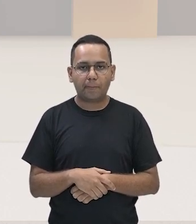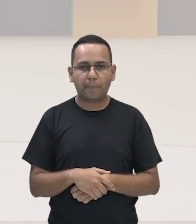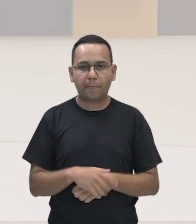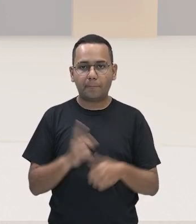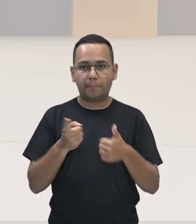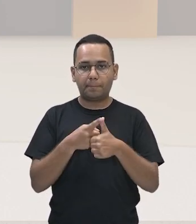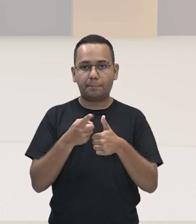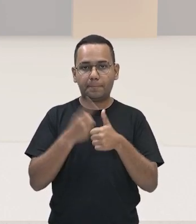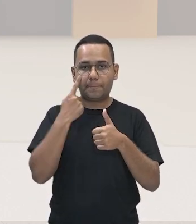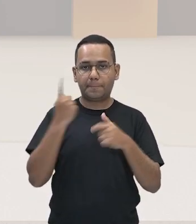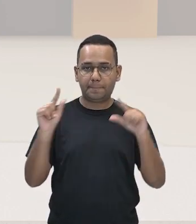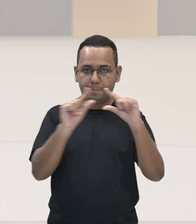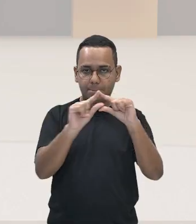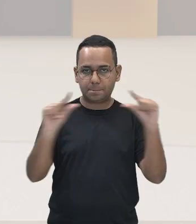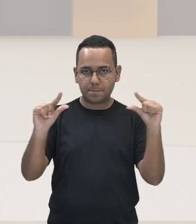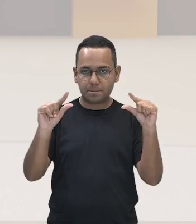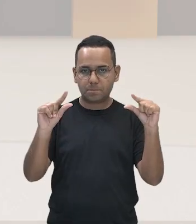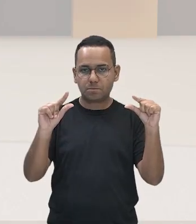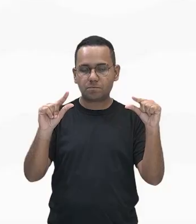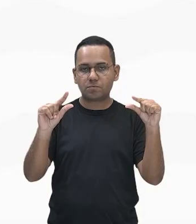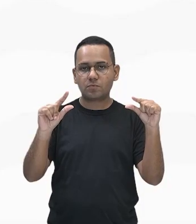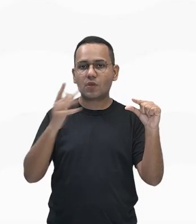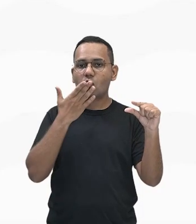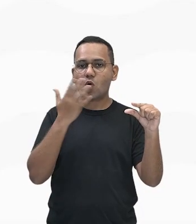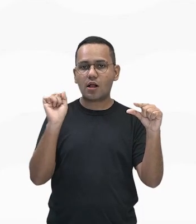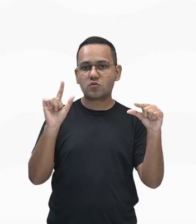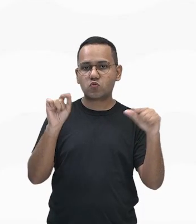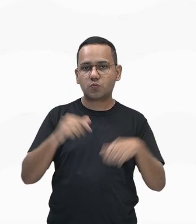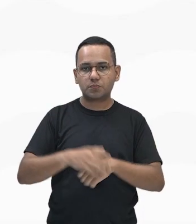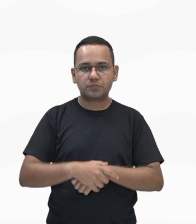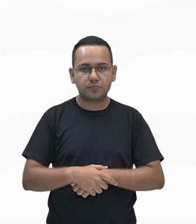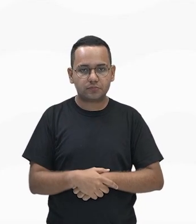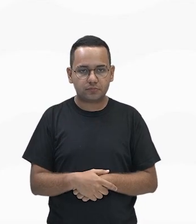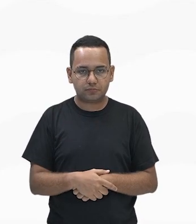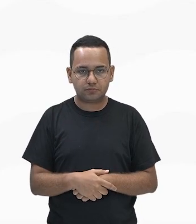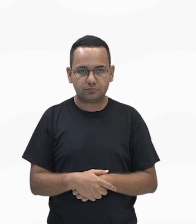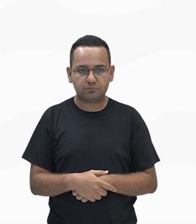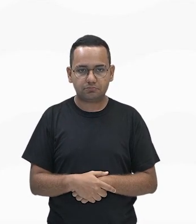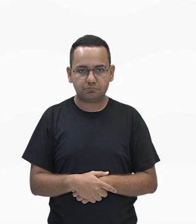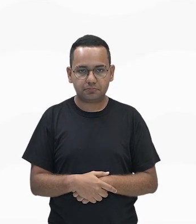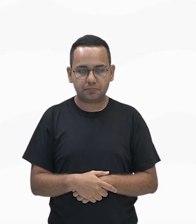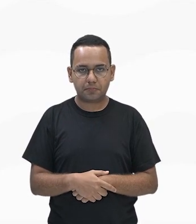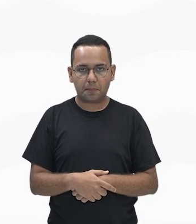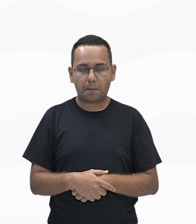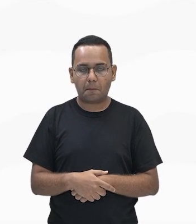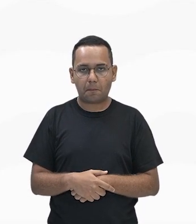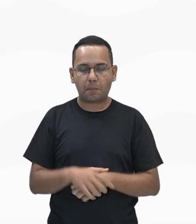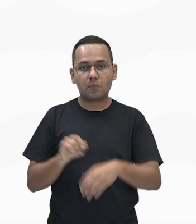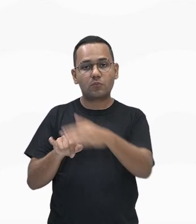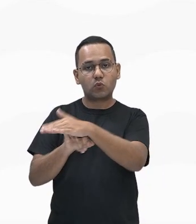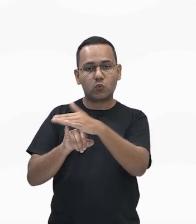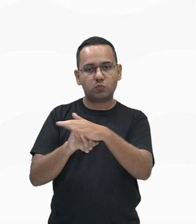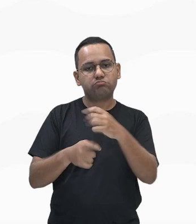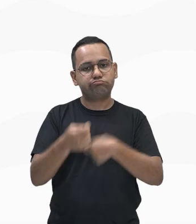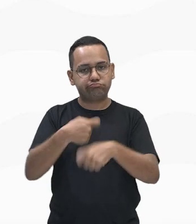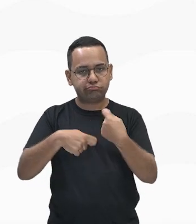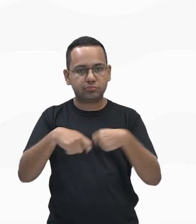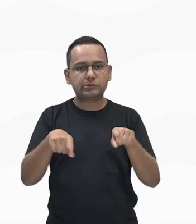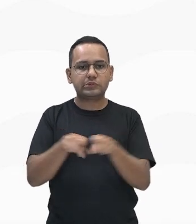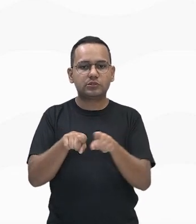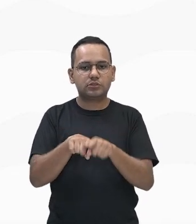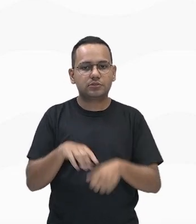Microcrédito para empreendimentos sustentáveis. Instituições financeiras e organizações